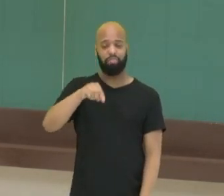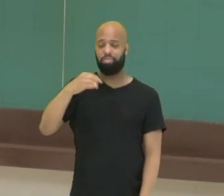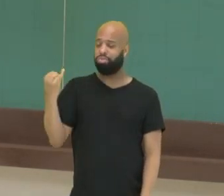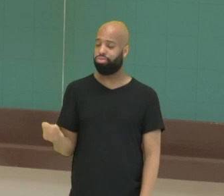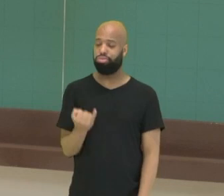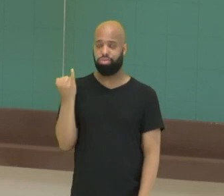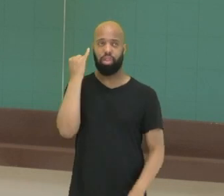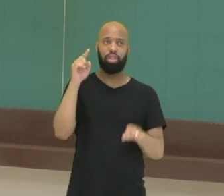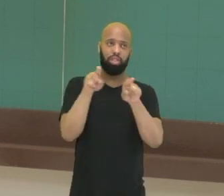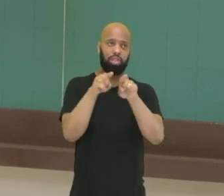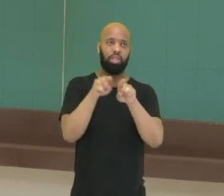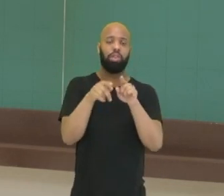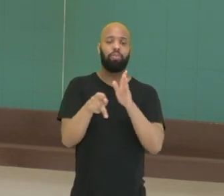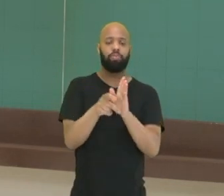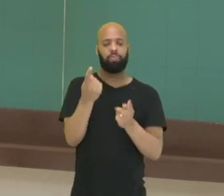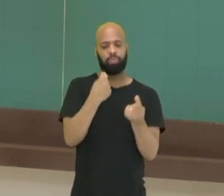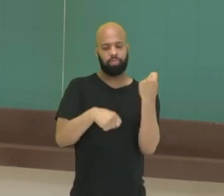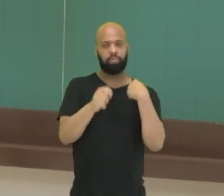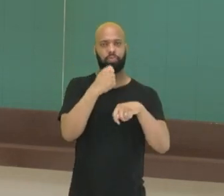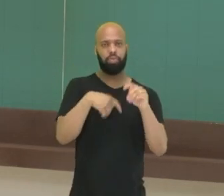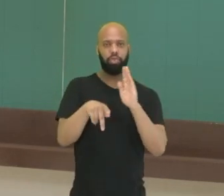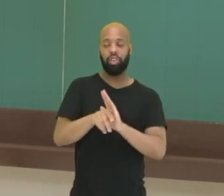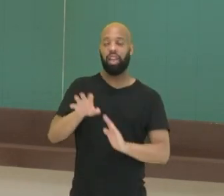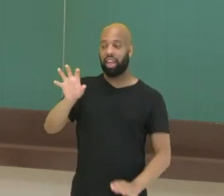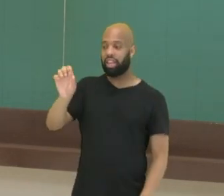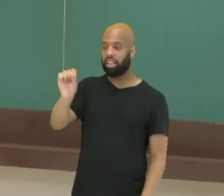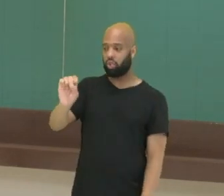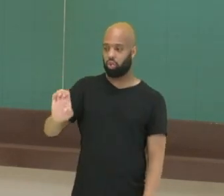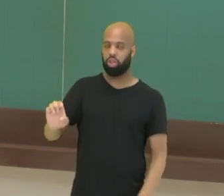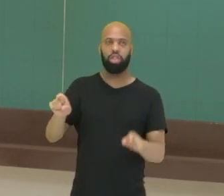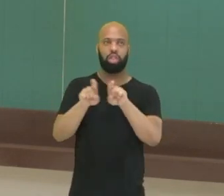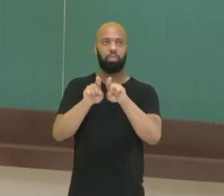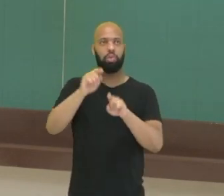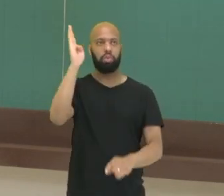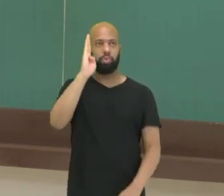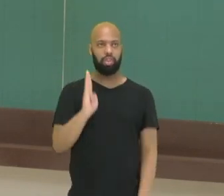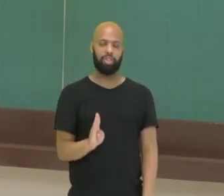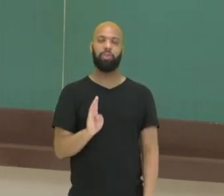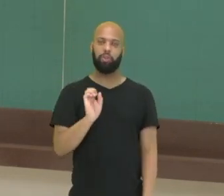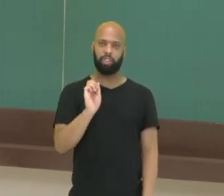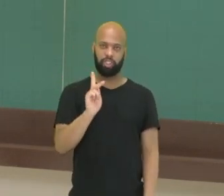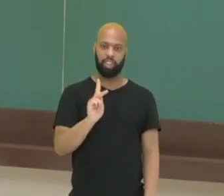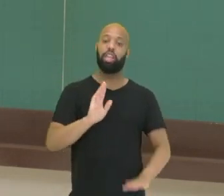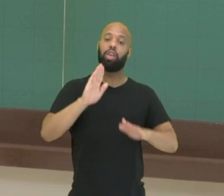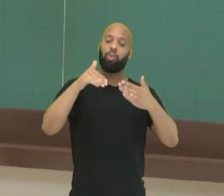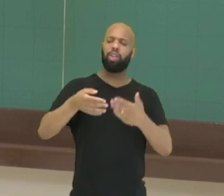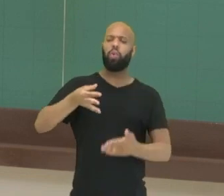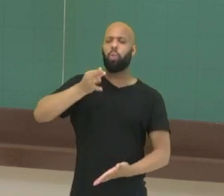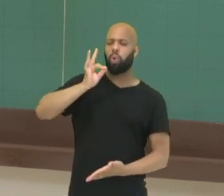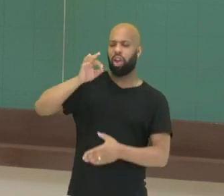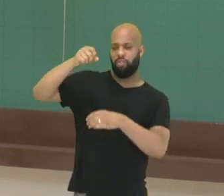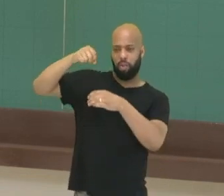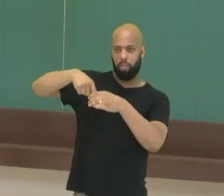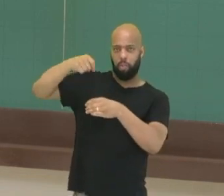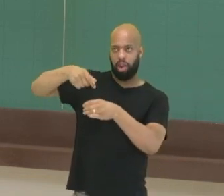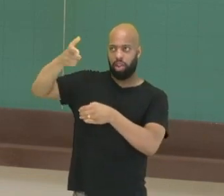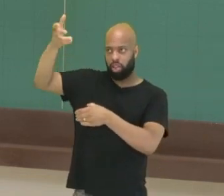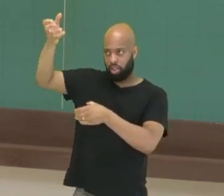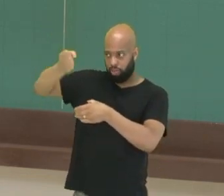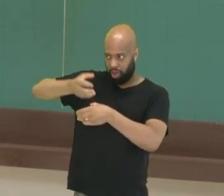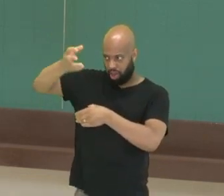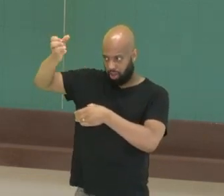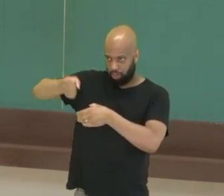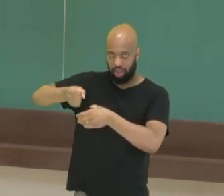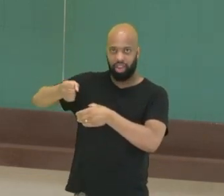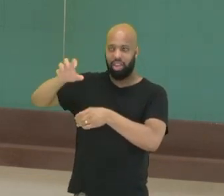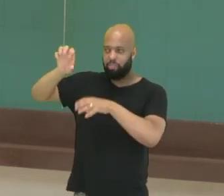extremamente importante para a economia da região Sudeste e do Brasil também, né? A cafeicultura, né,